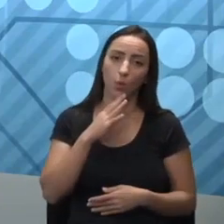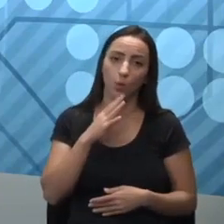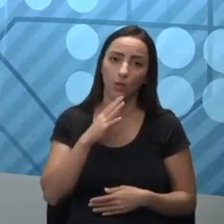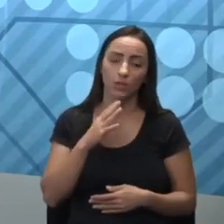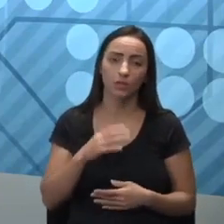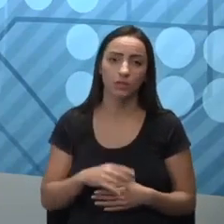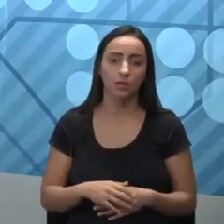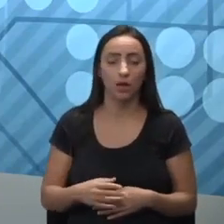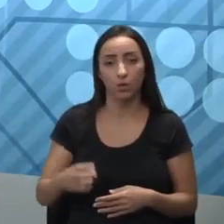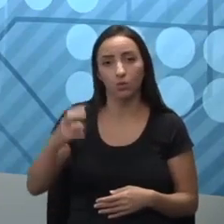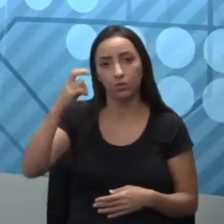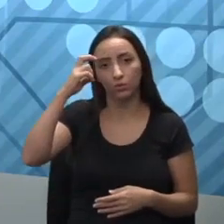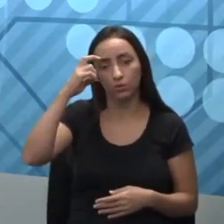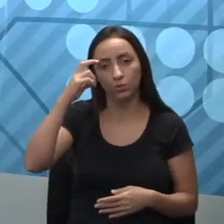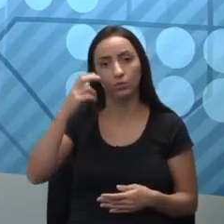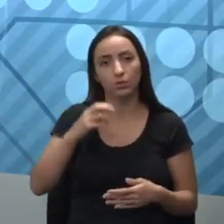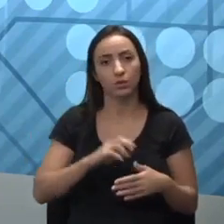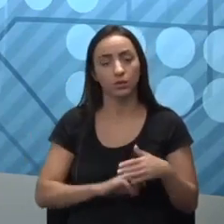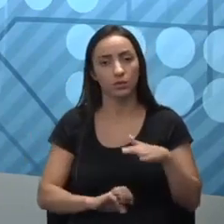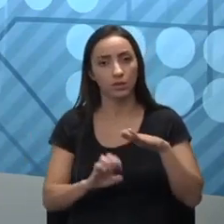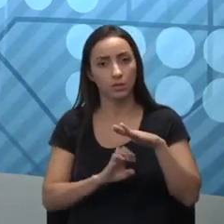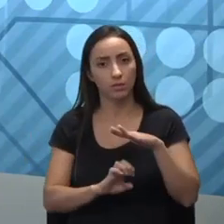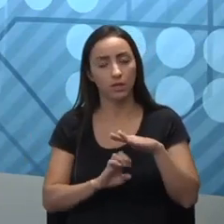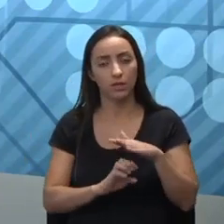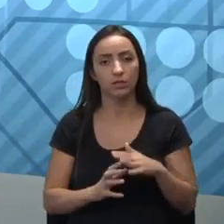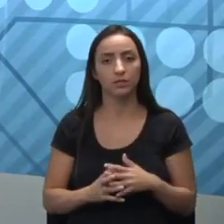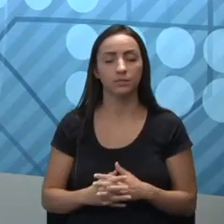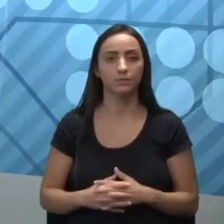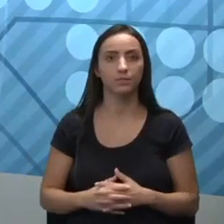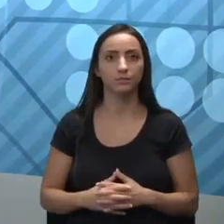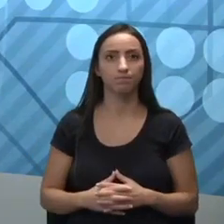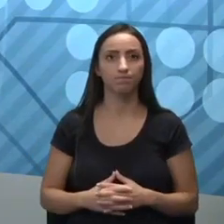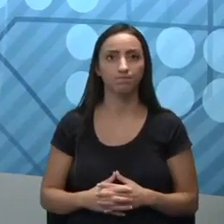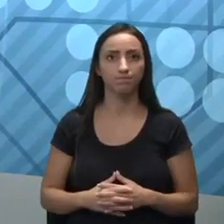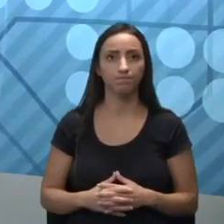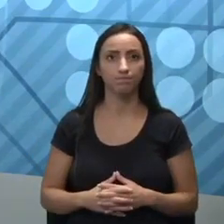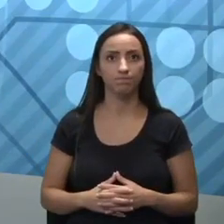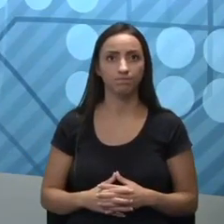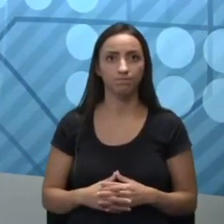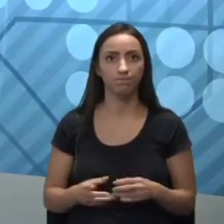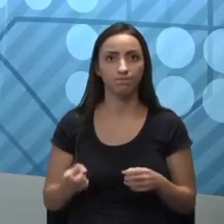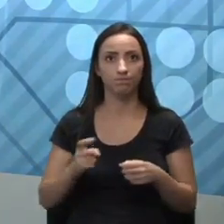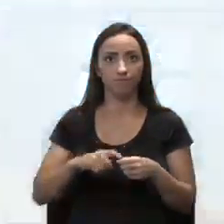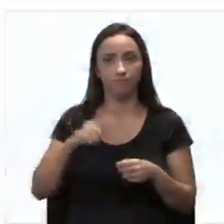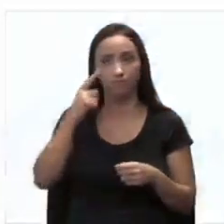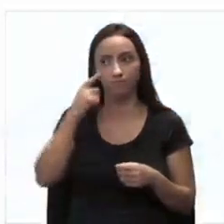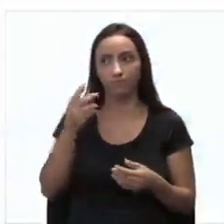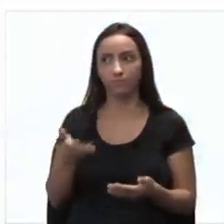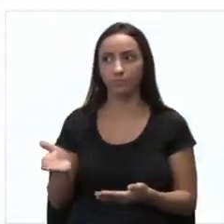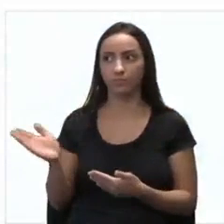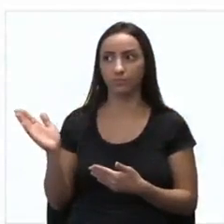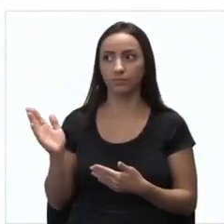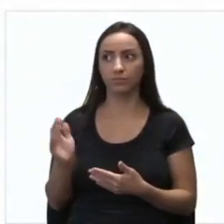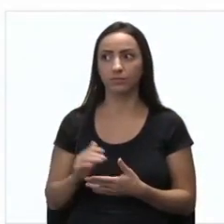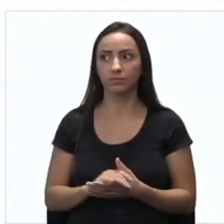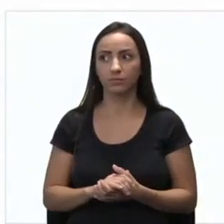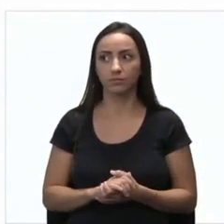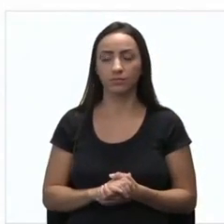muito bem a cultura ali daquela empresa. Voltando ali no quadro.